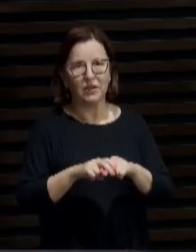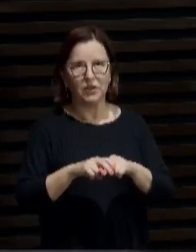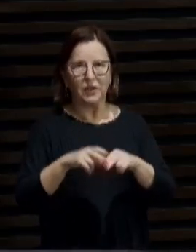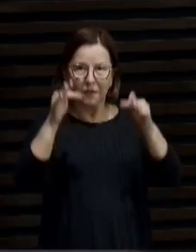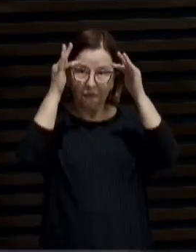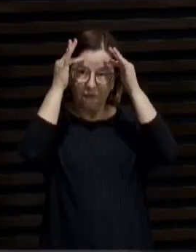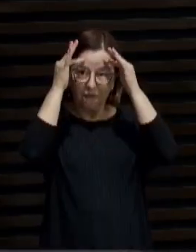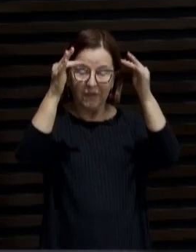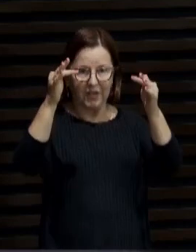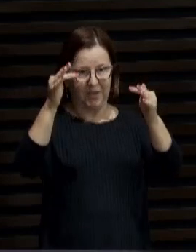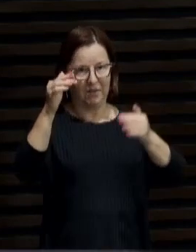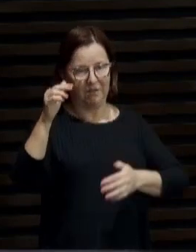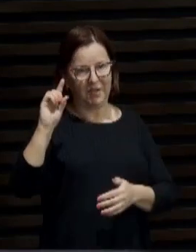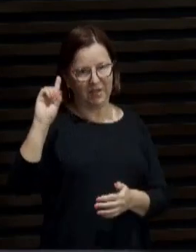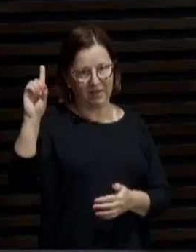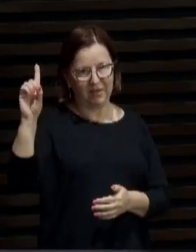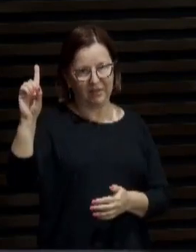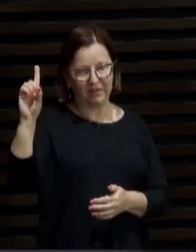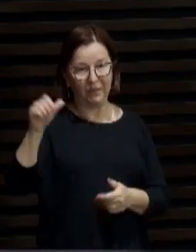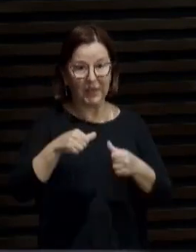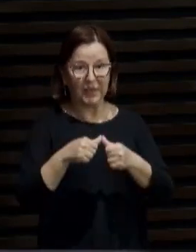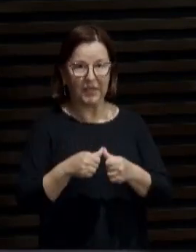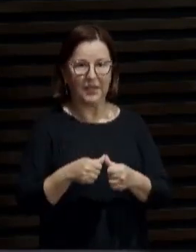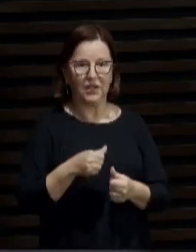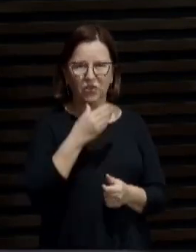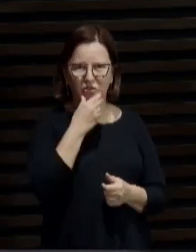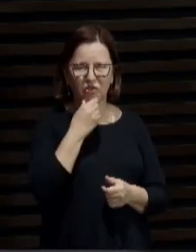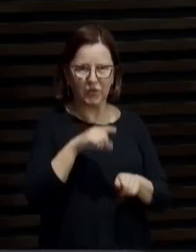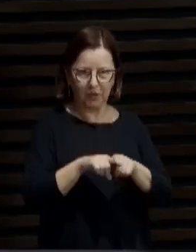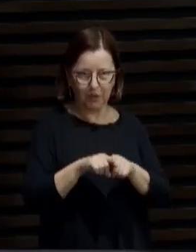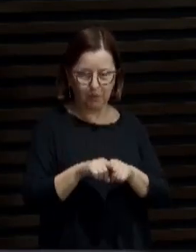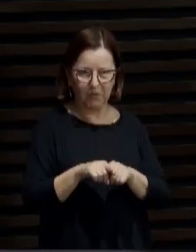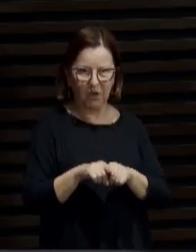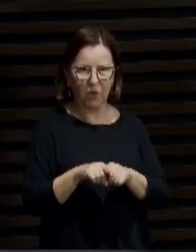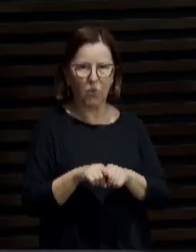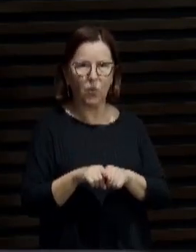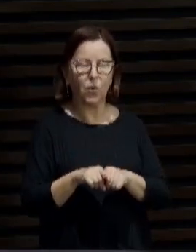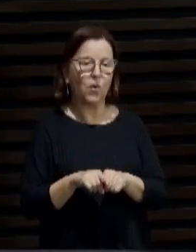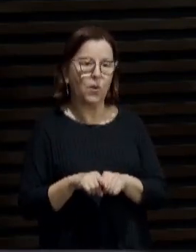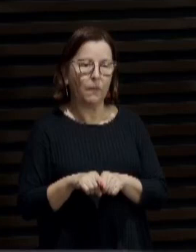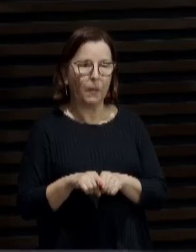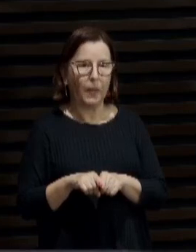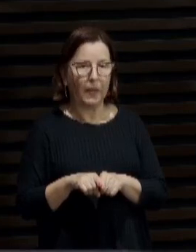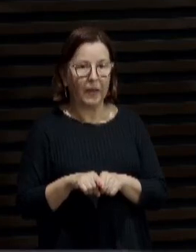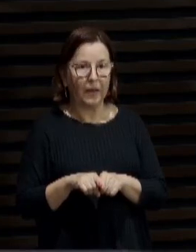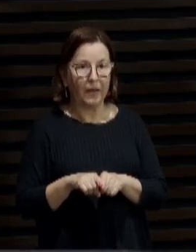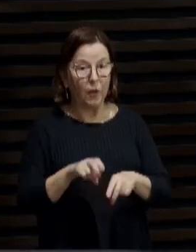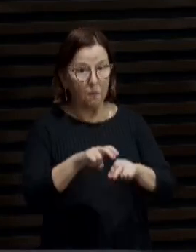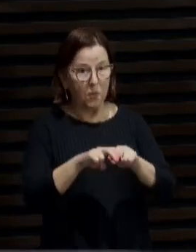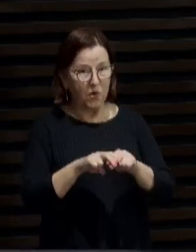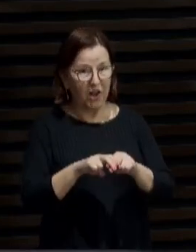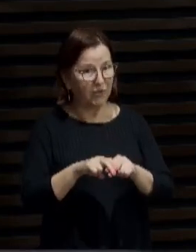segundo a tradição, ele foi queimado vivo dentro da barriga de um touro de